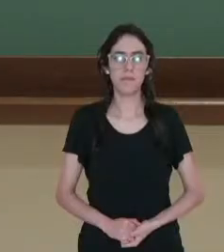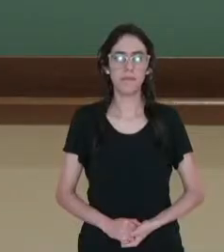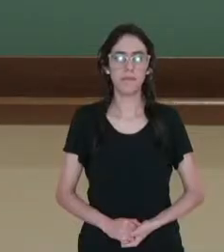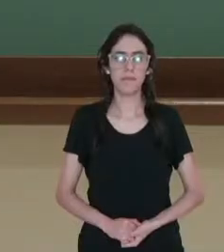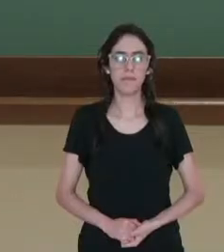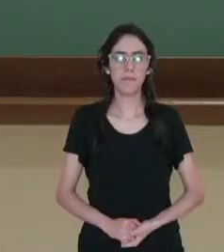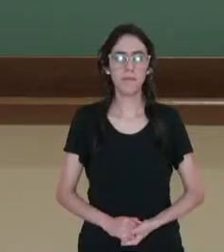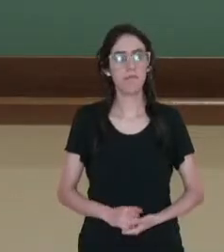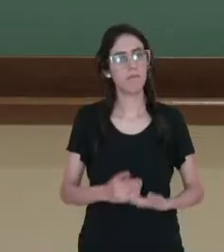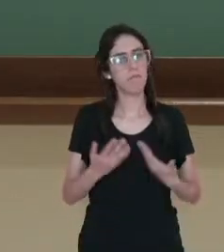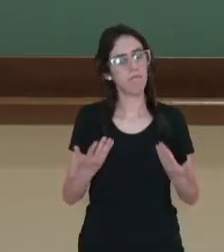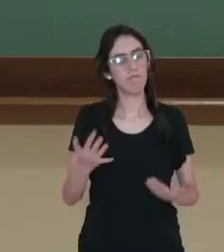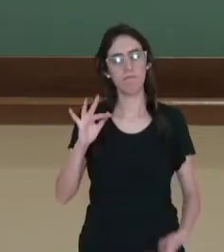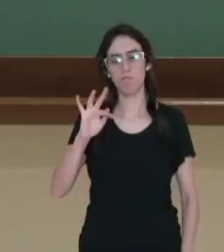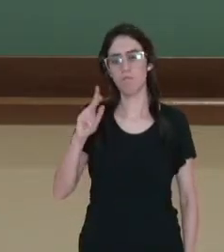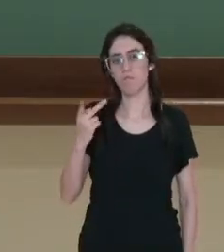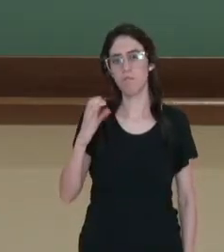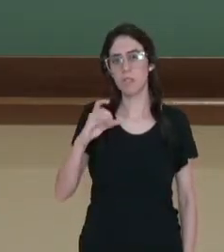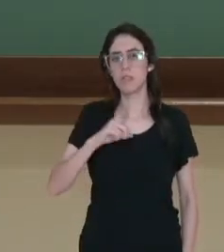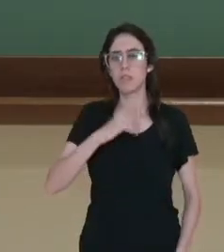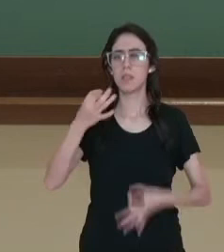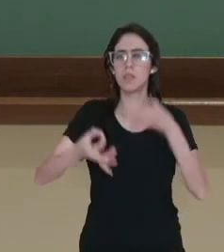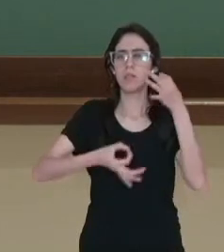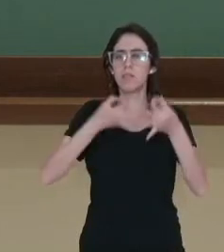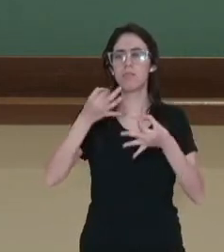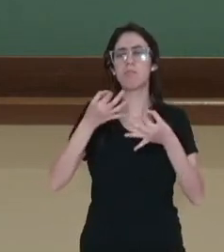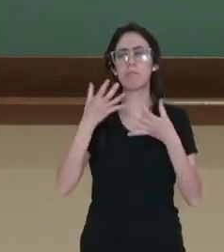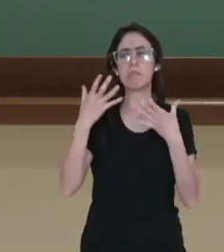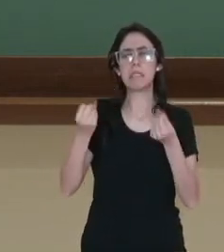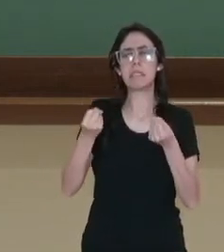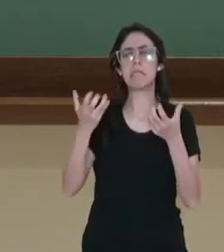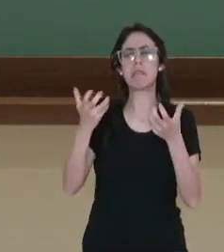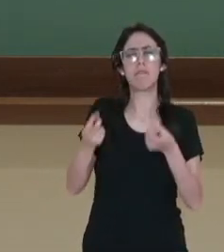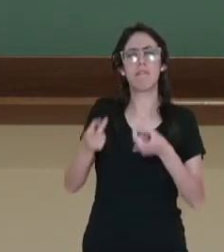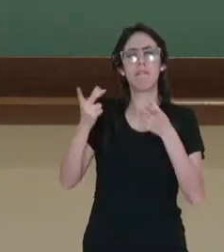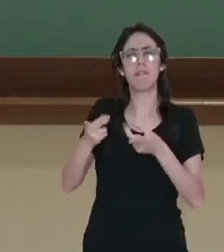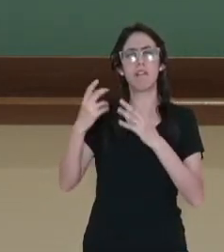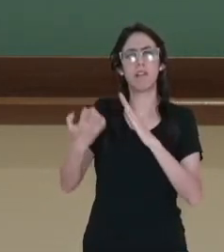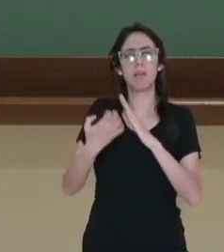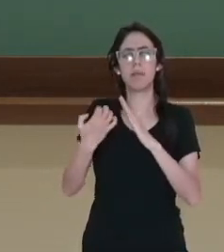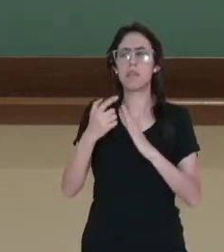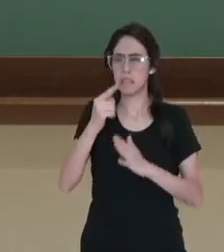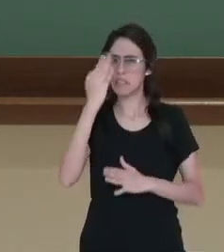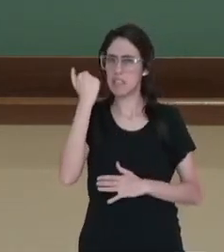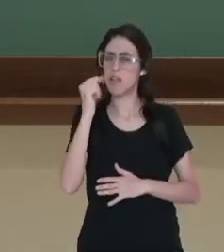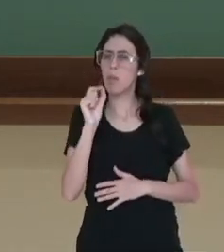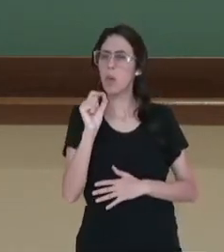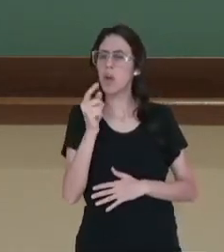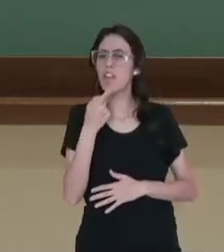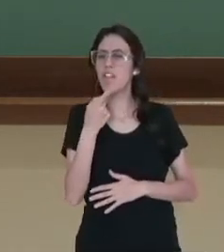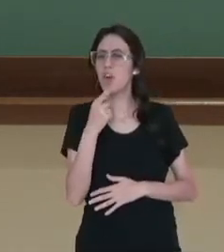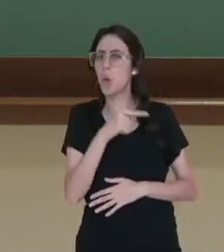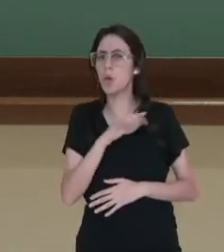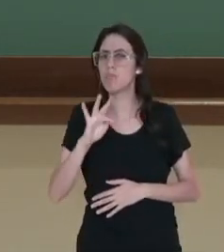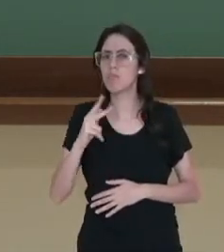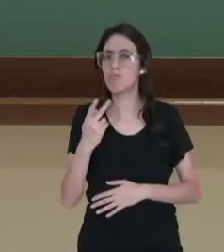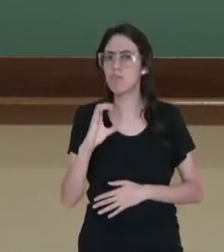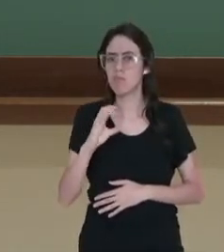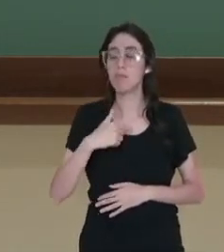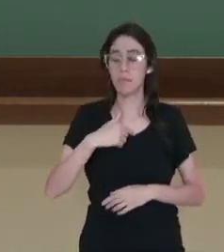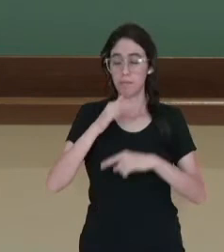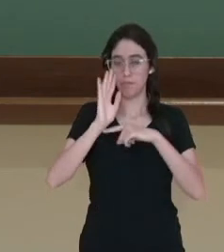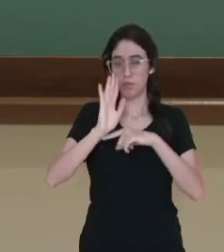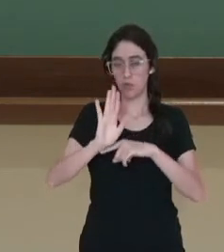Argumentos favoráveis às privatizações. Lembrou de alguns deles? Para te ajudar a lembrar de alguns desses argumentos.